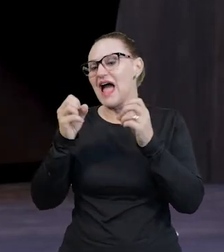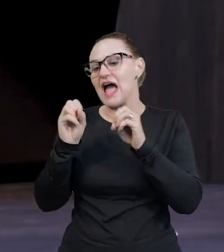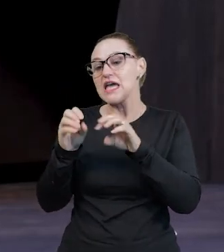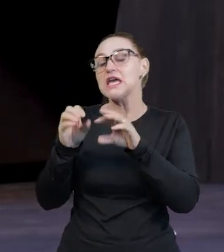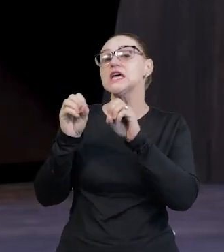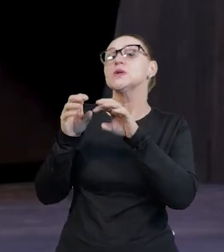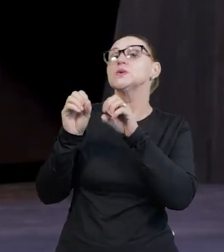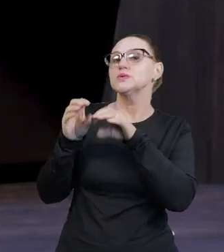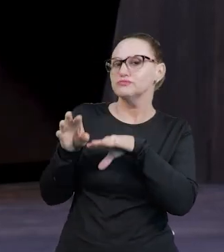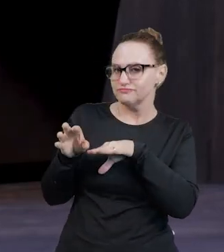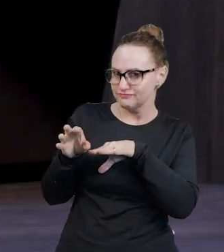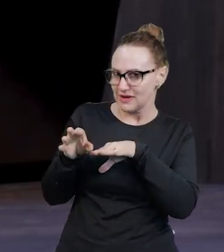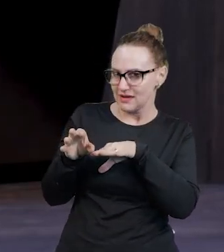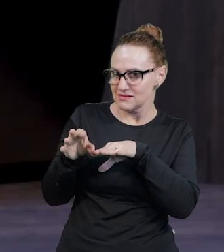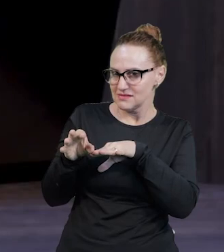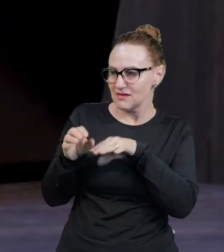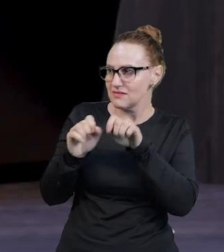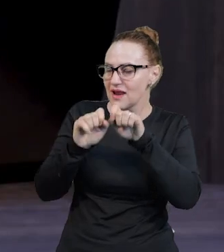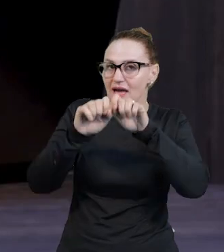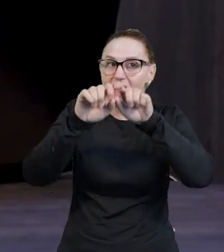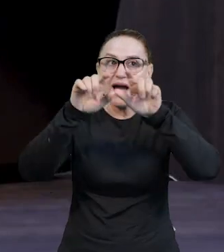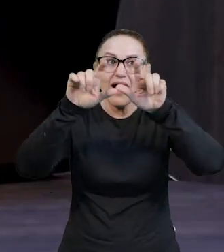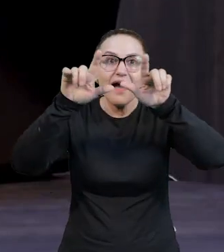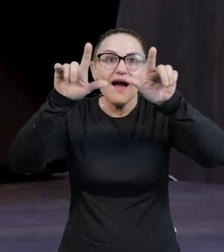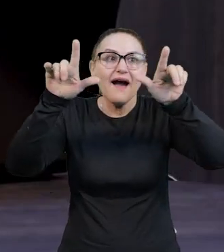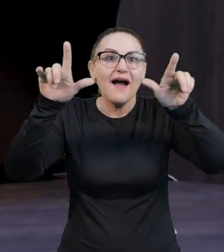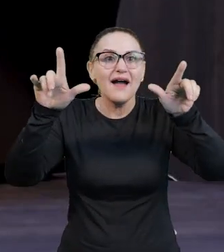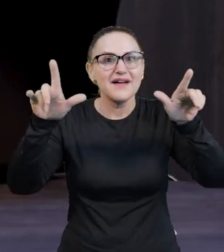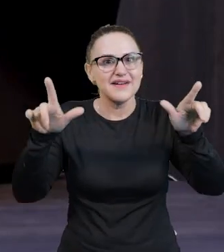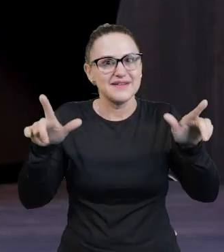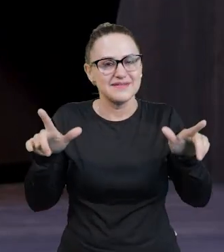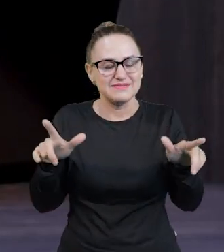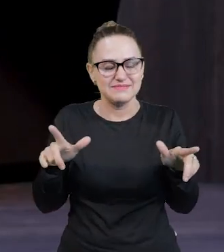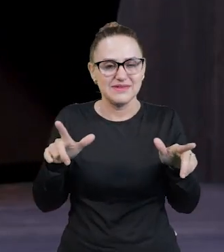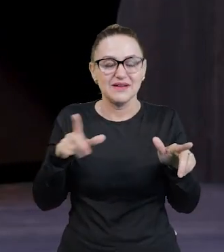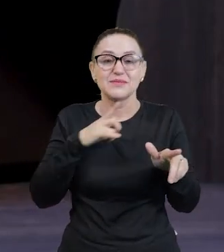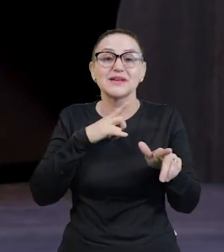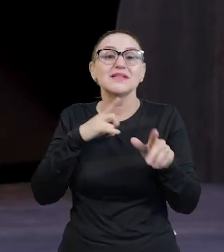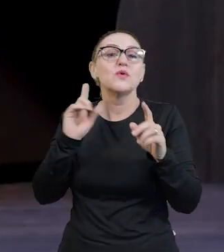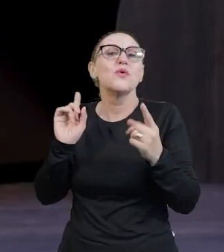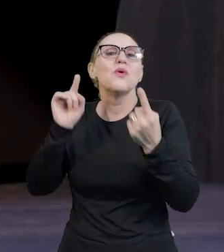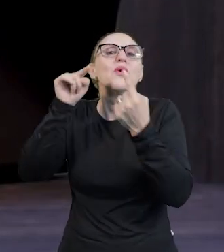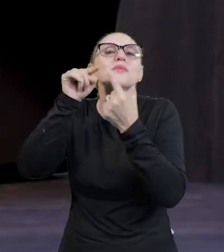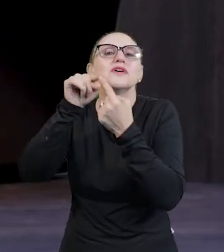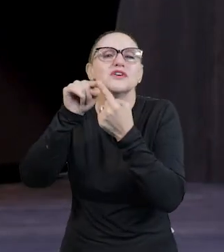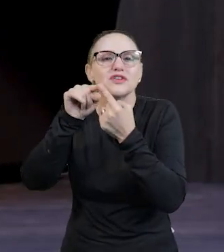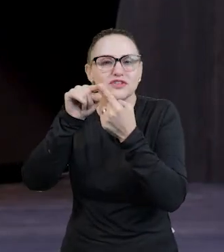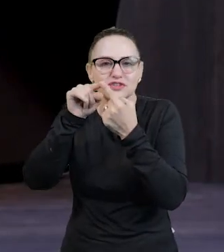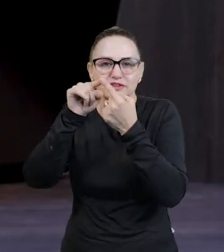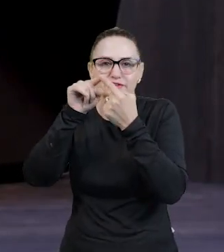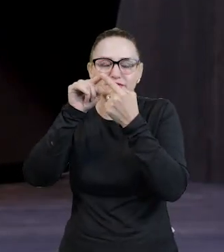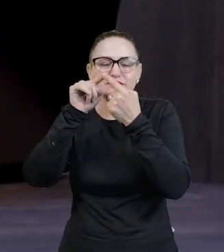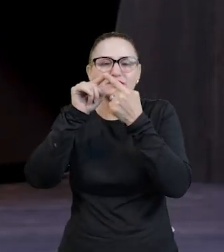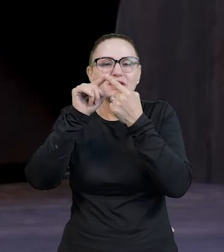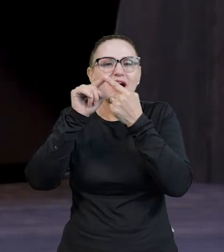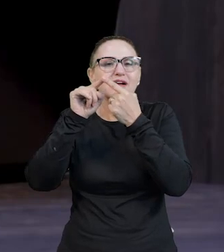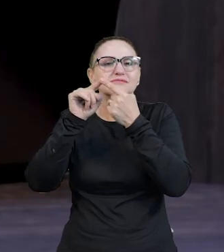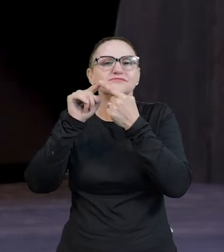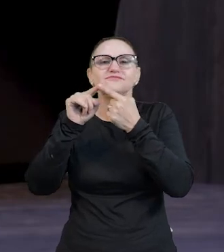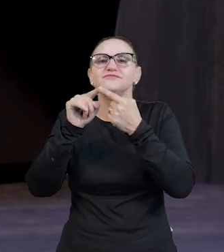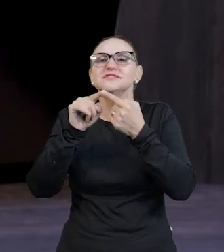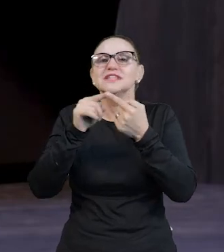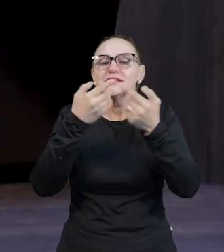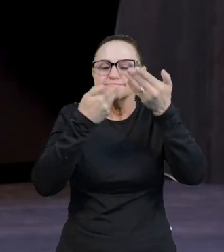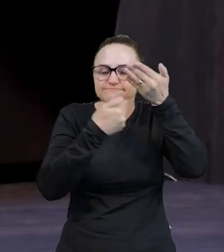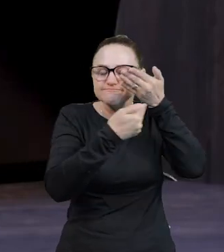intervenção maior, mais ampla, porque tem como objetivo uma formação integral da pessoa, em